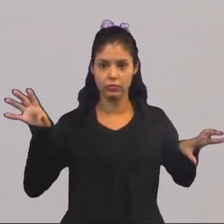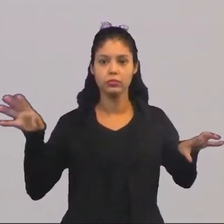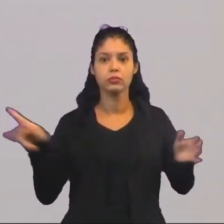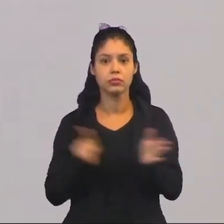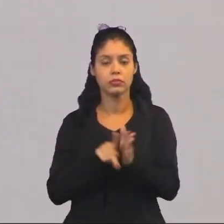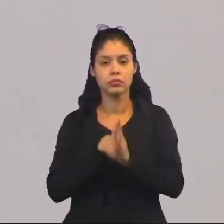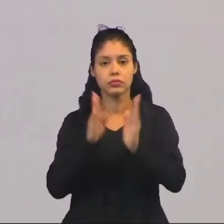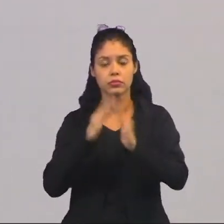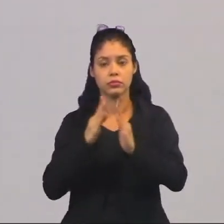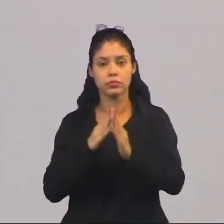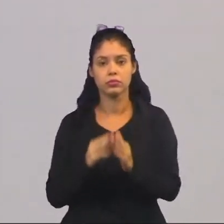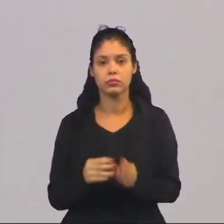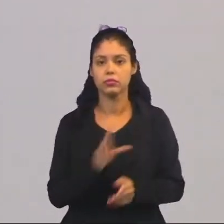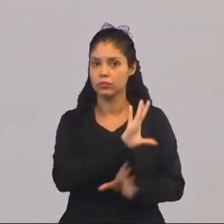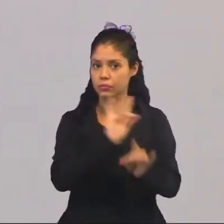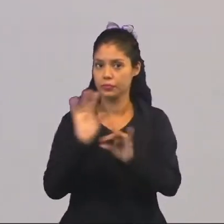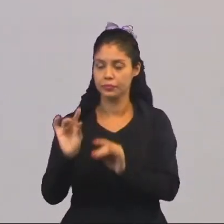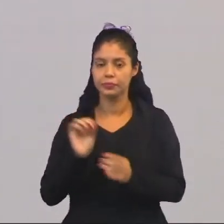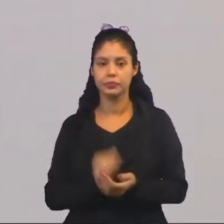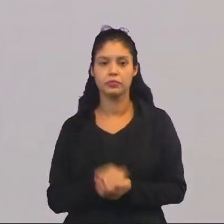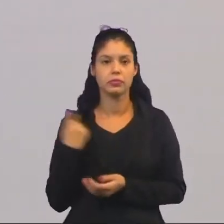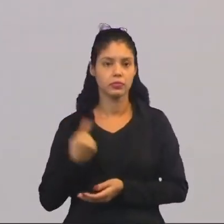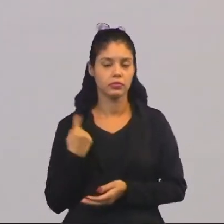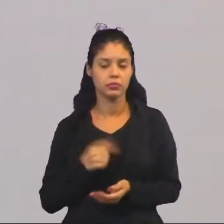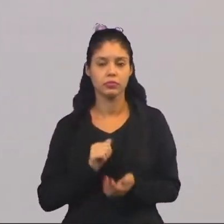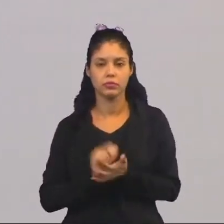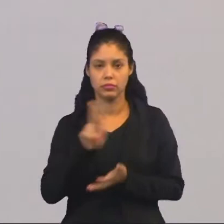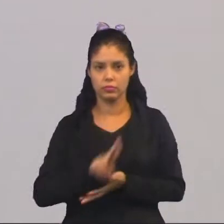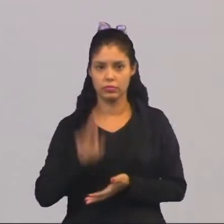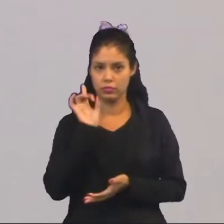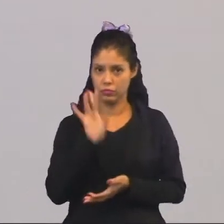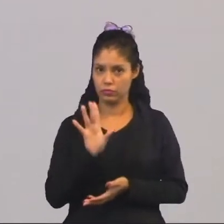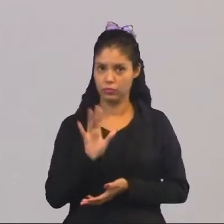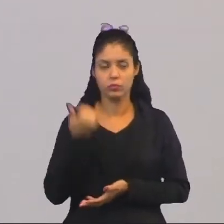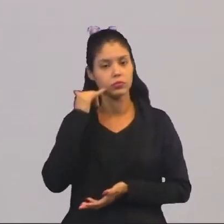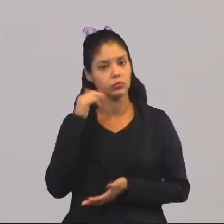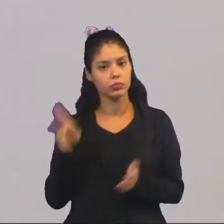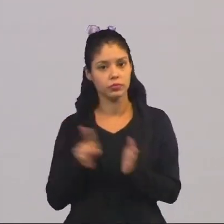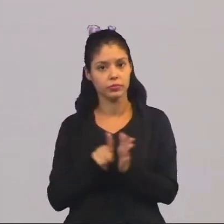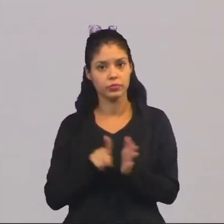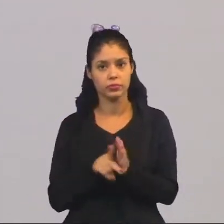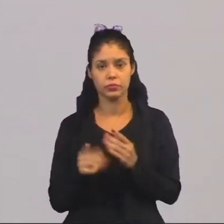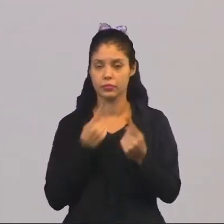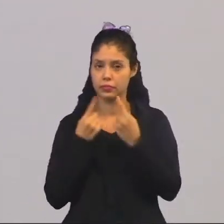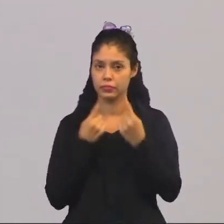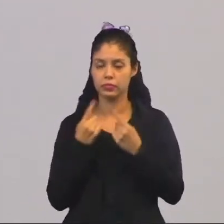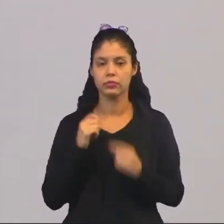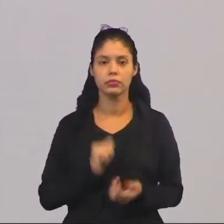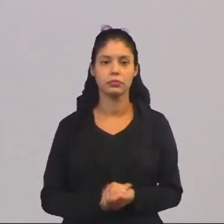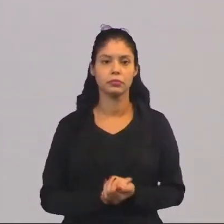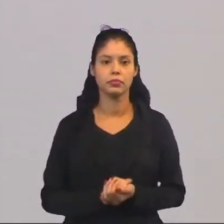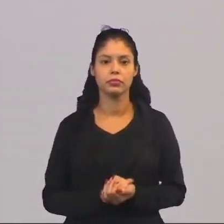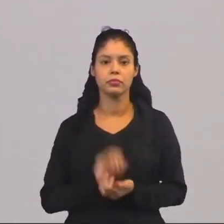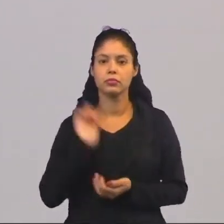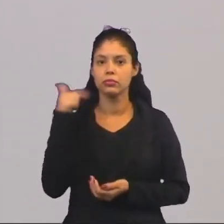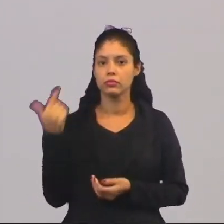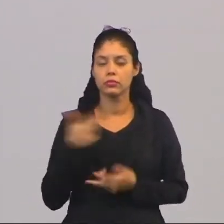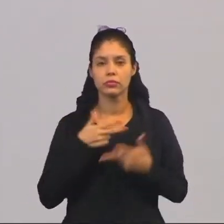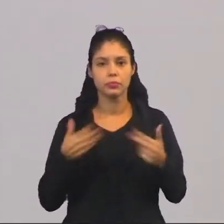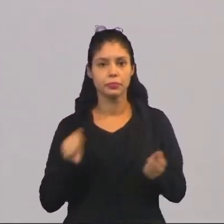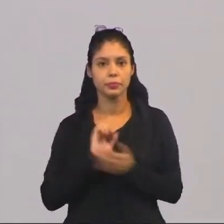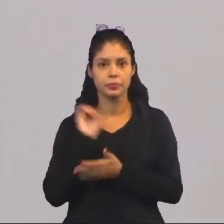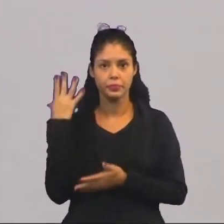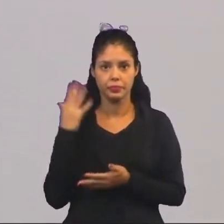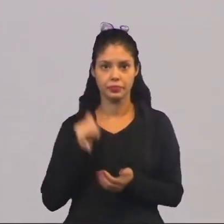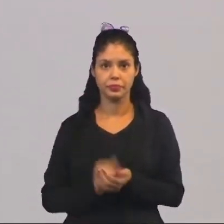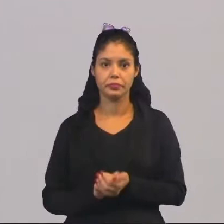que cada membro da família está isolado usando apenas o seu celular para se comunicar. Enquanto que outras coisas que acontecem